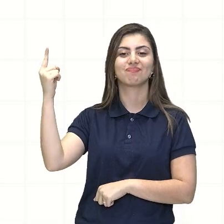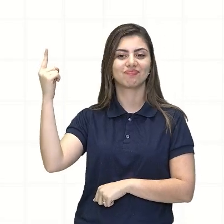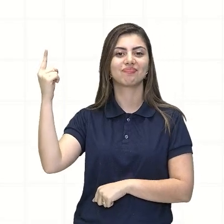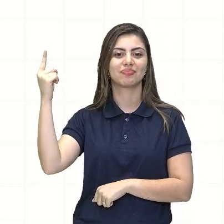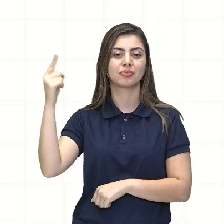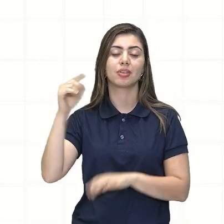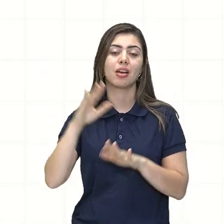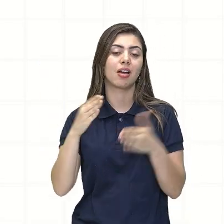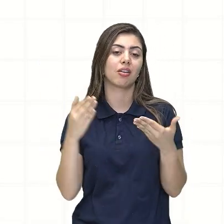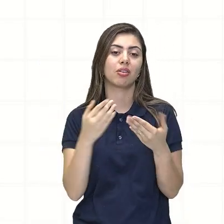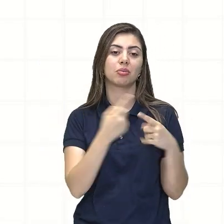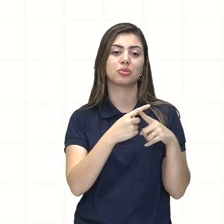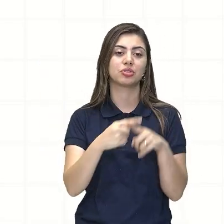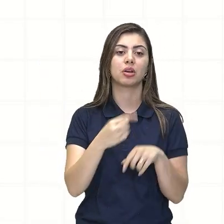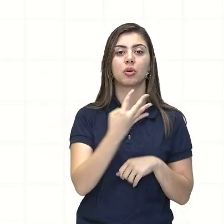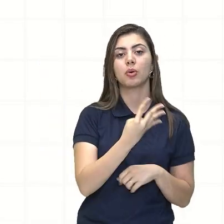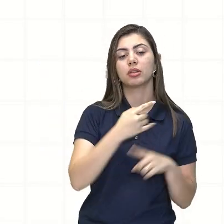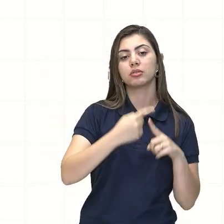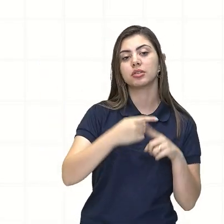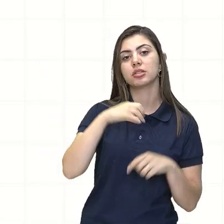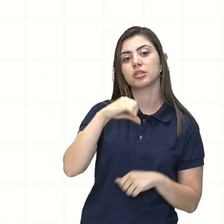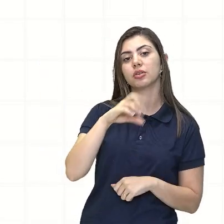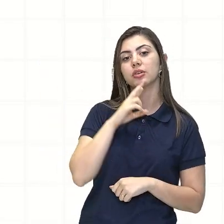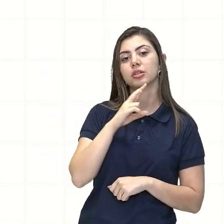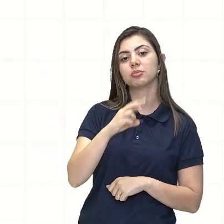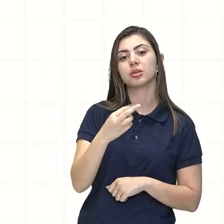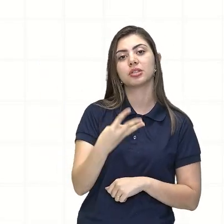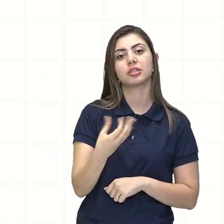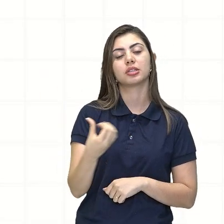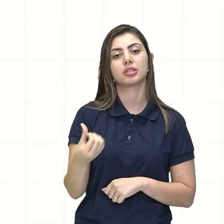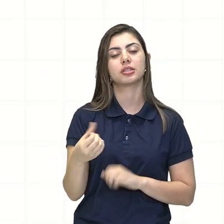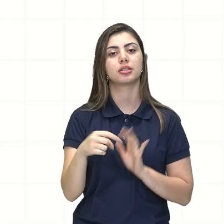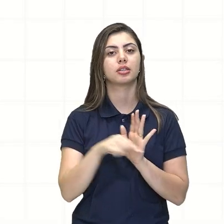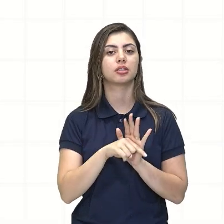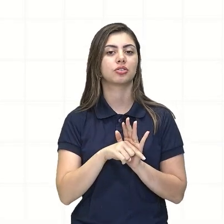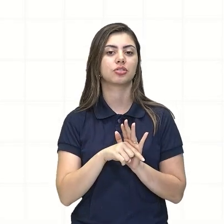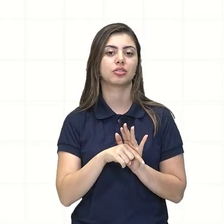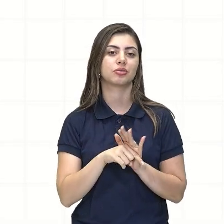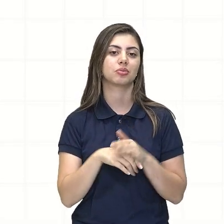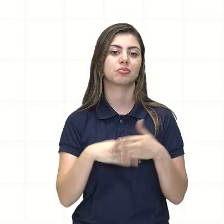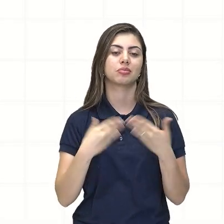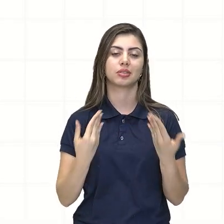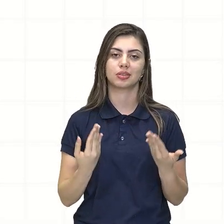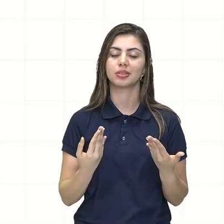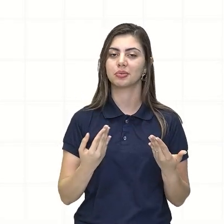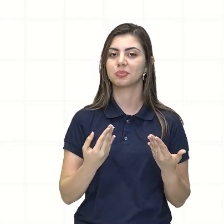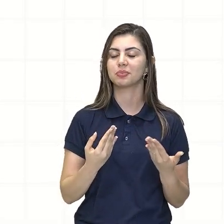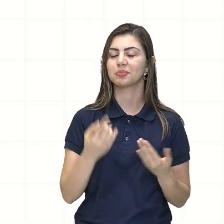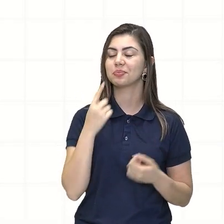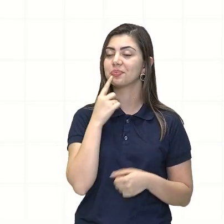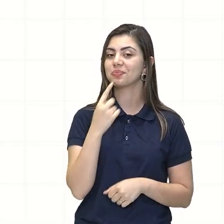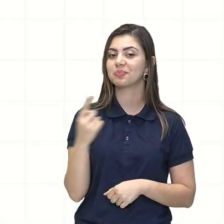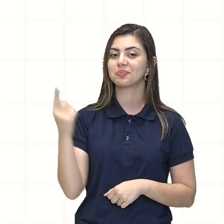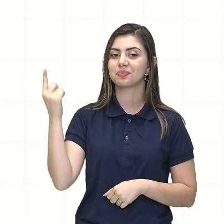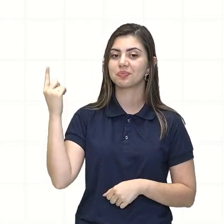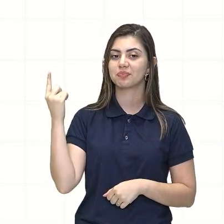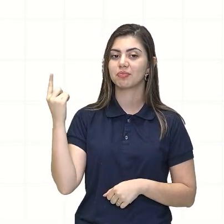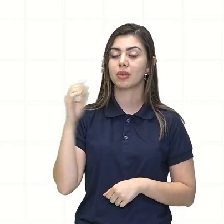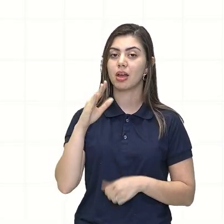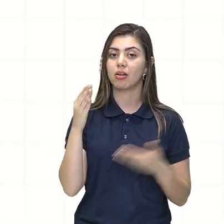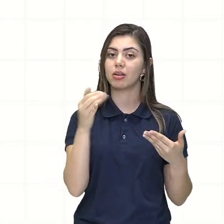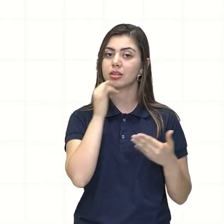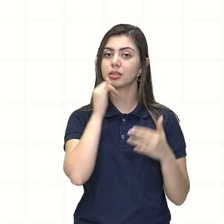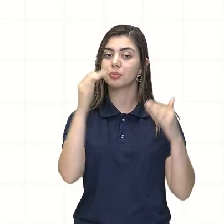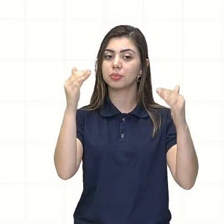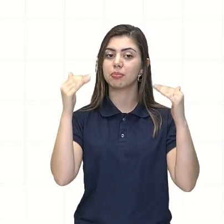basta eu multiplicar 4 vezes 9, 36. Então, menos 36. Aqui o nosso segundo